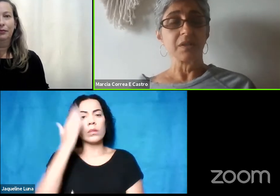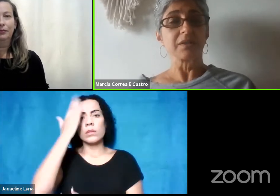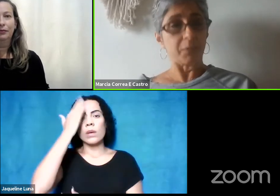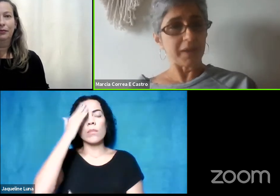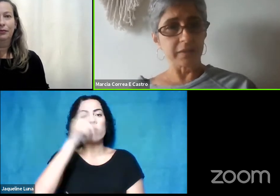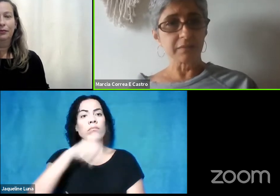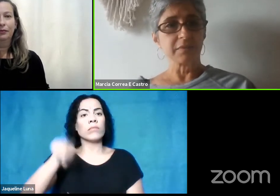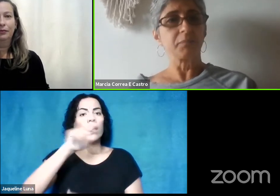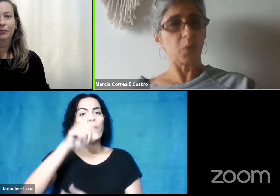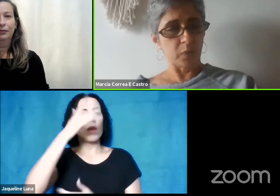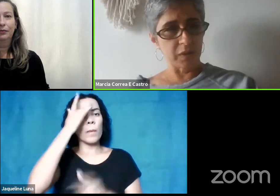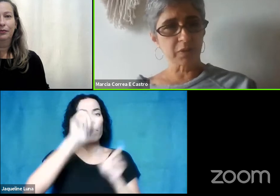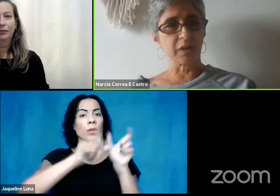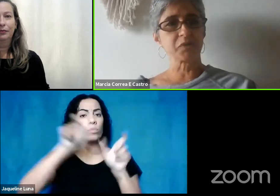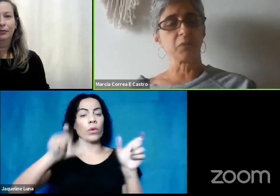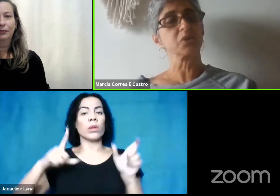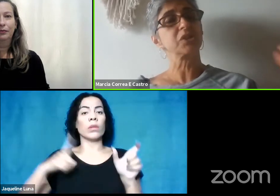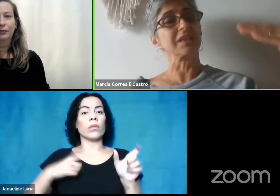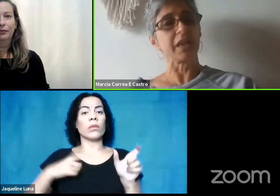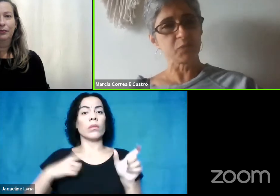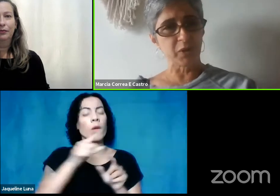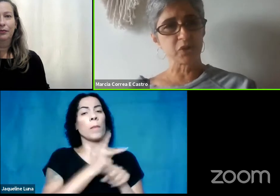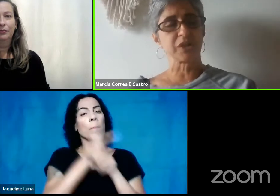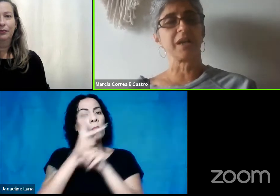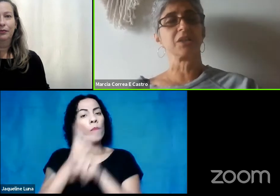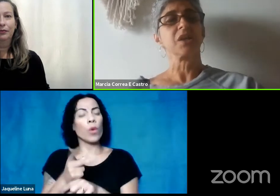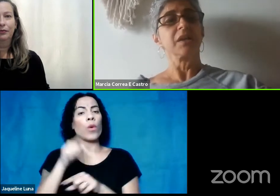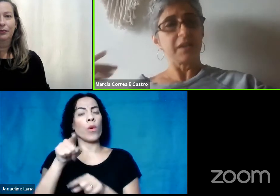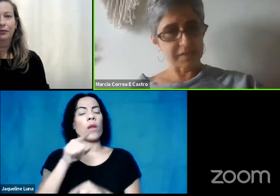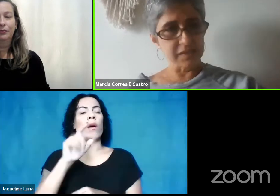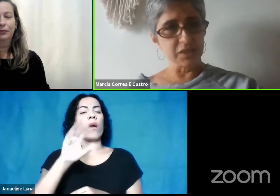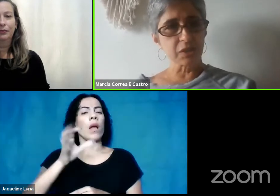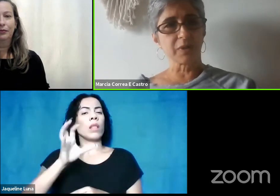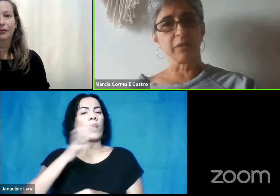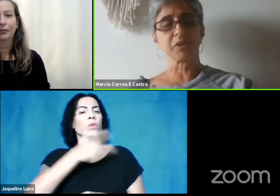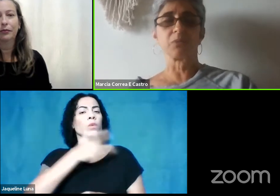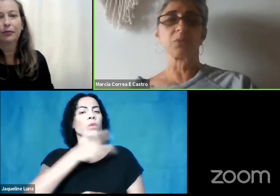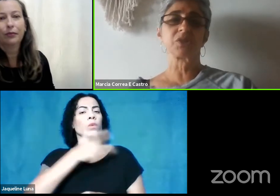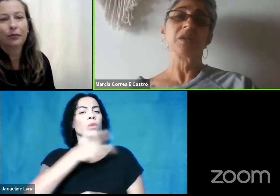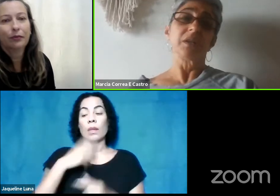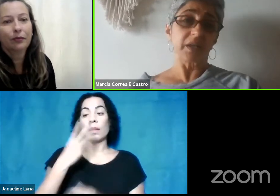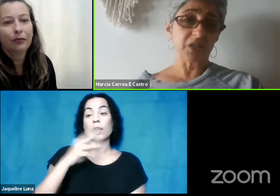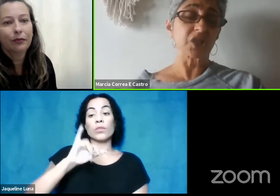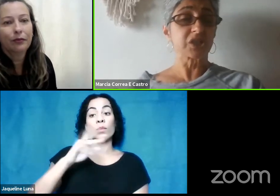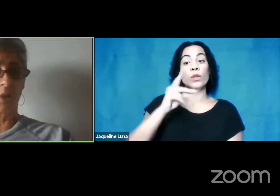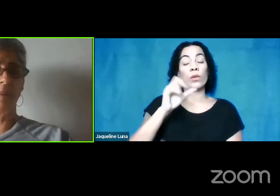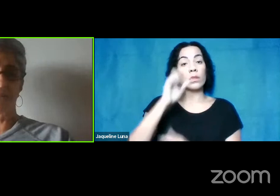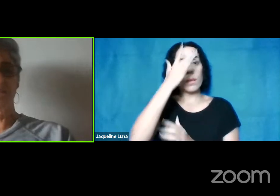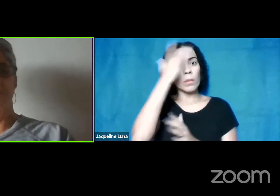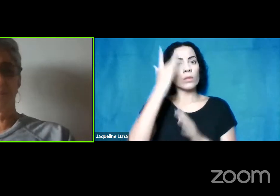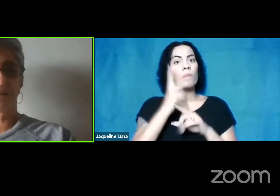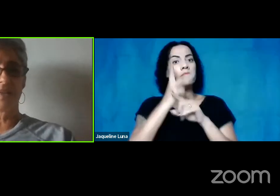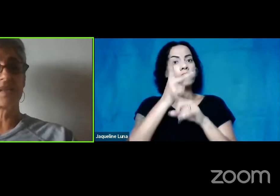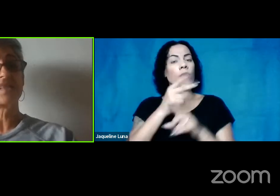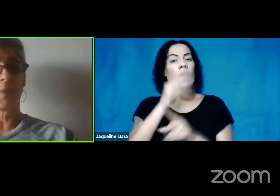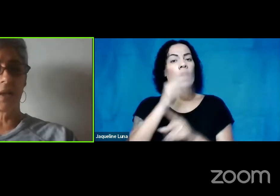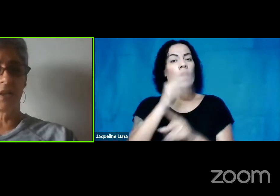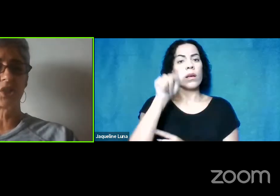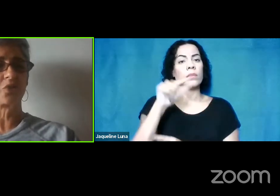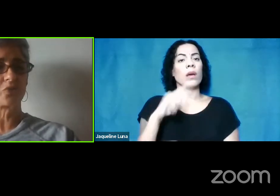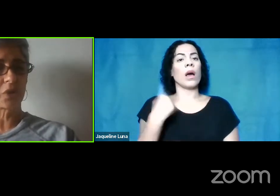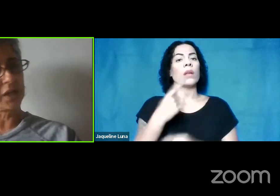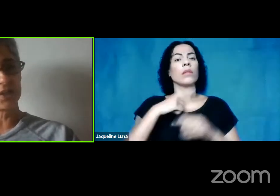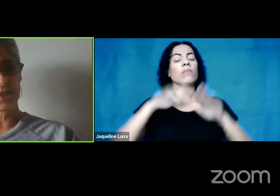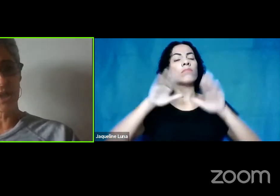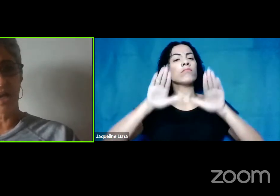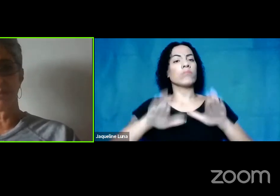pessoas estão ali procurando o Canal Saúde, tem 3 milhões delas que assistem o Canal Saúde e que a gente tem uma média de permanência semelhante